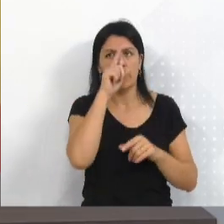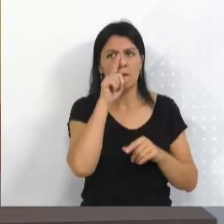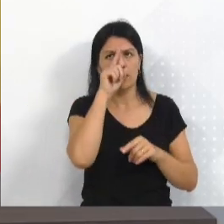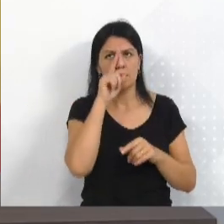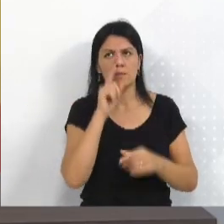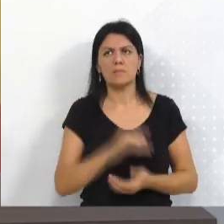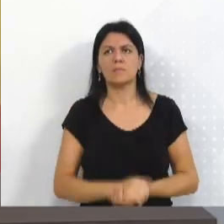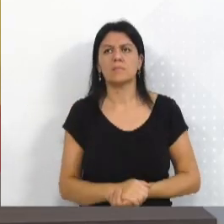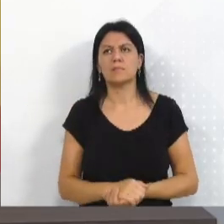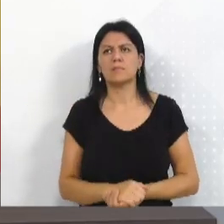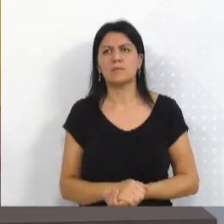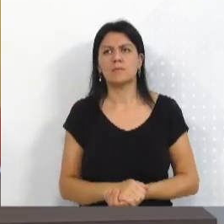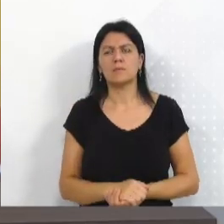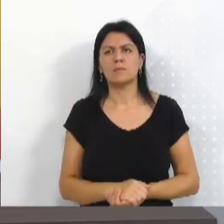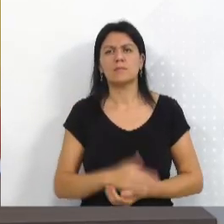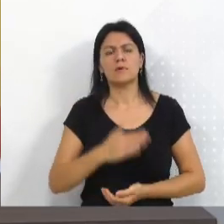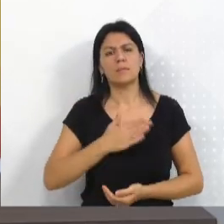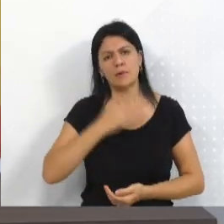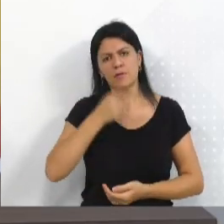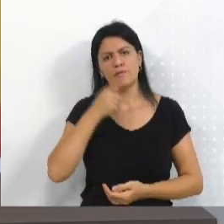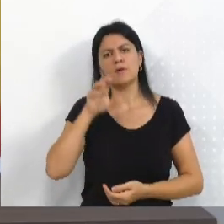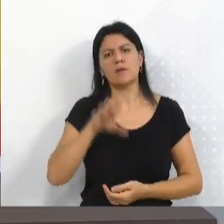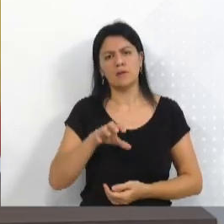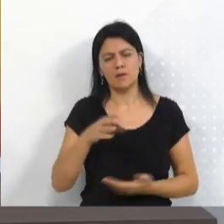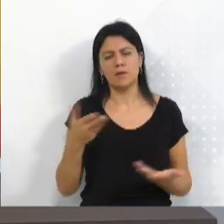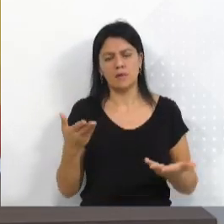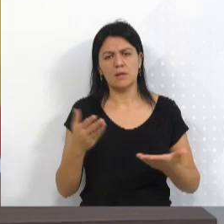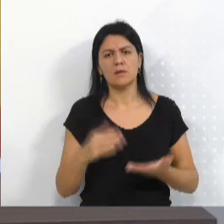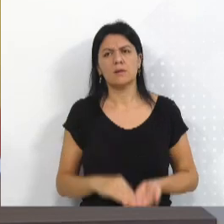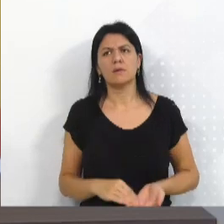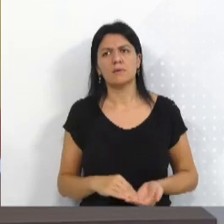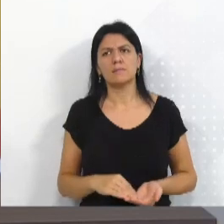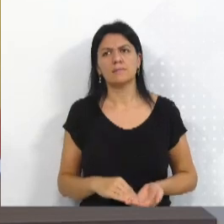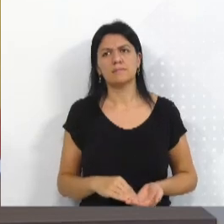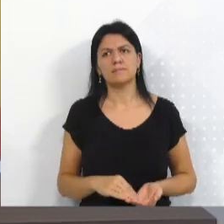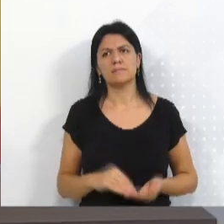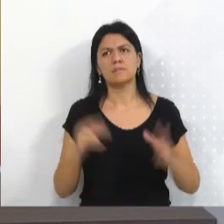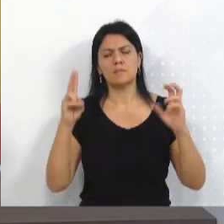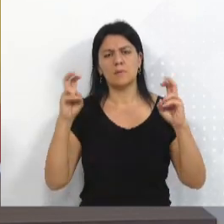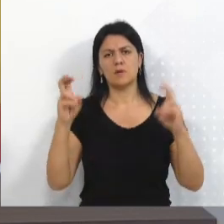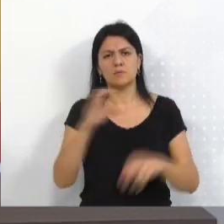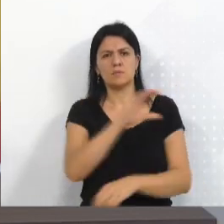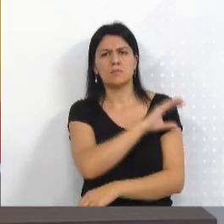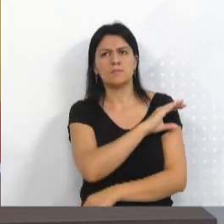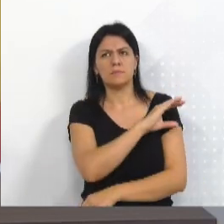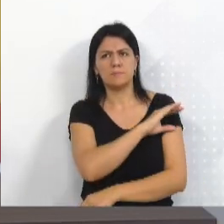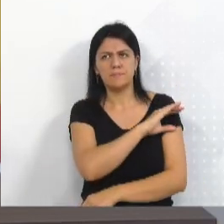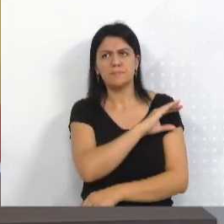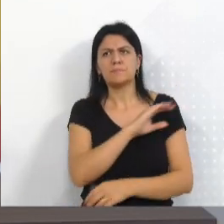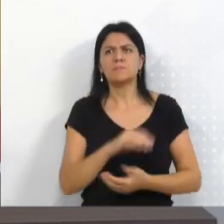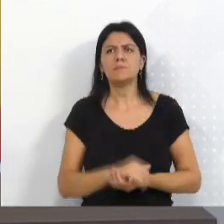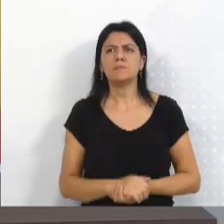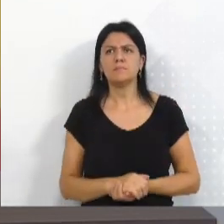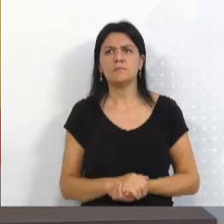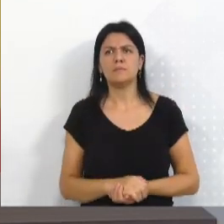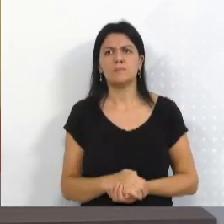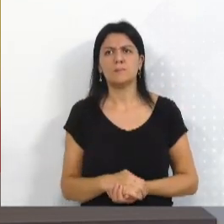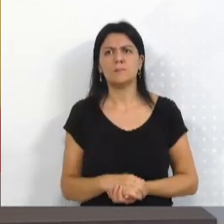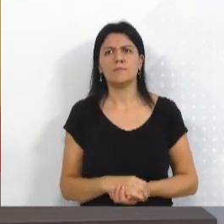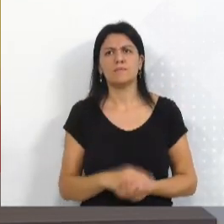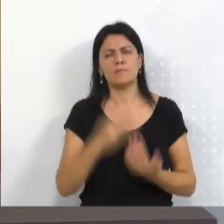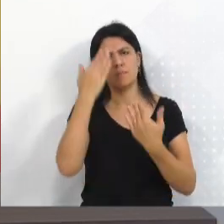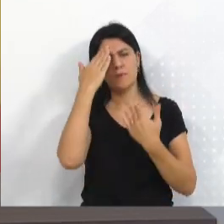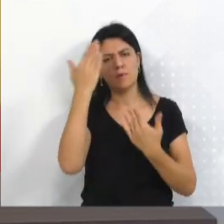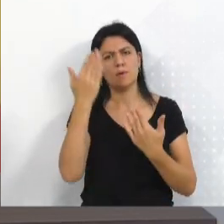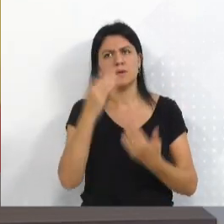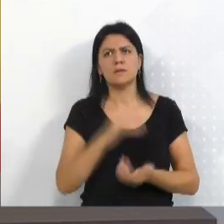então a minha fala Hoje realmente é sobre esse Educandário lá do Sci e eu agradeço